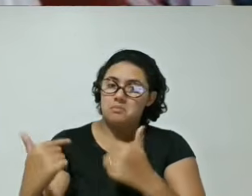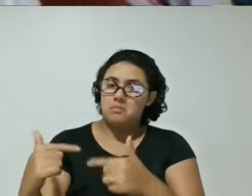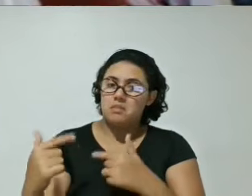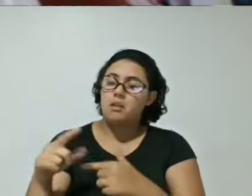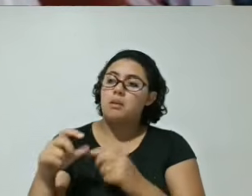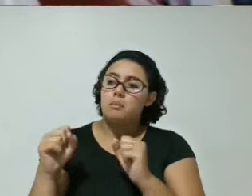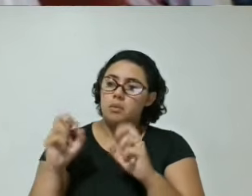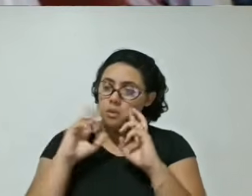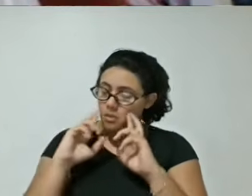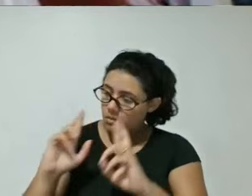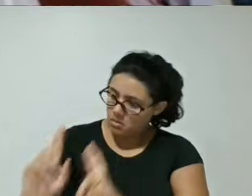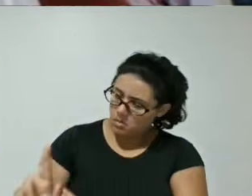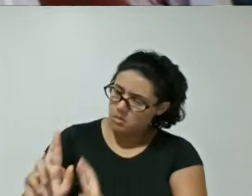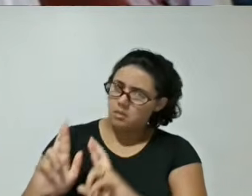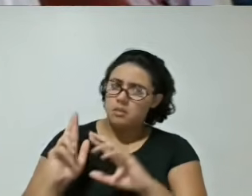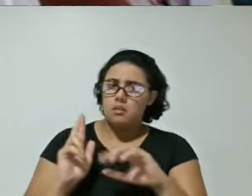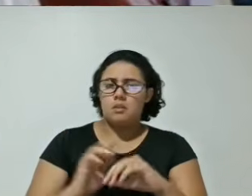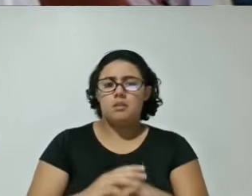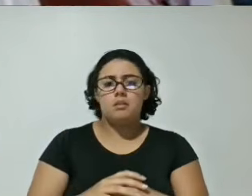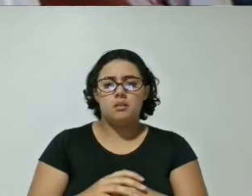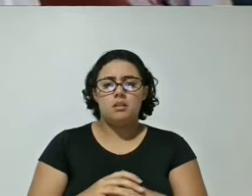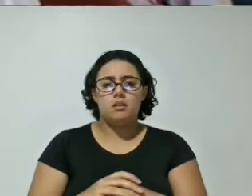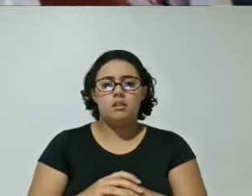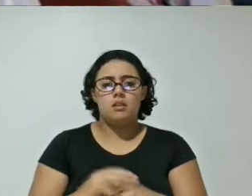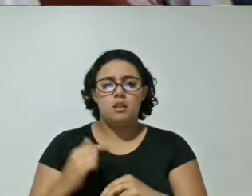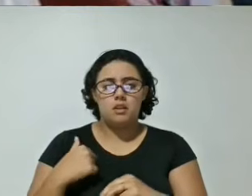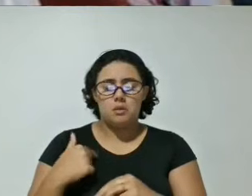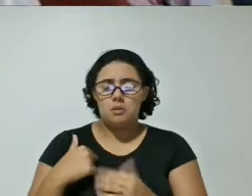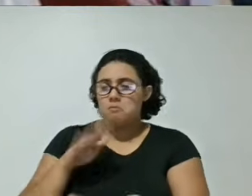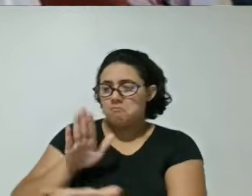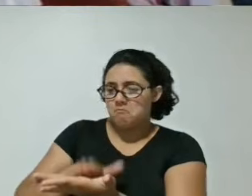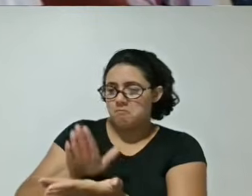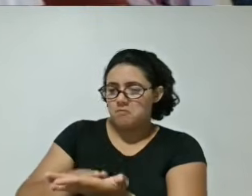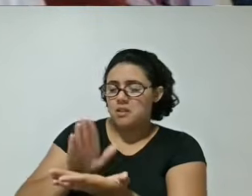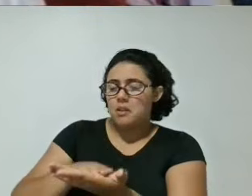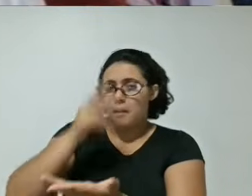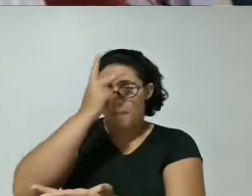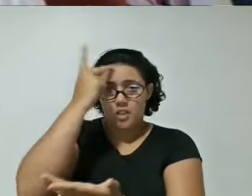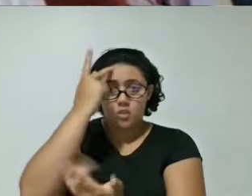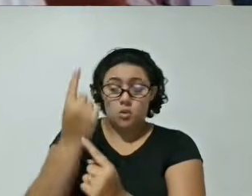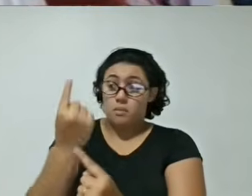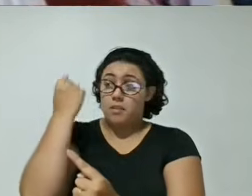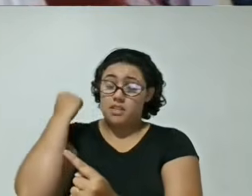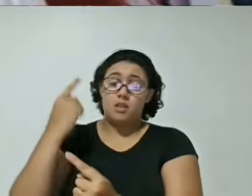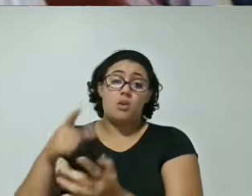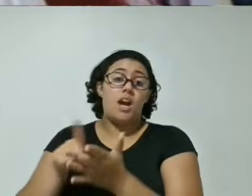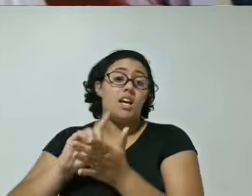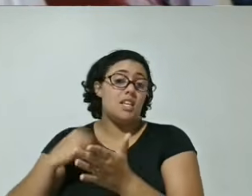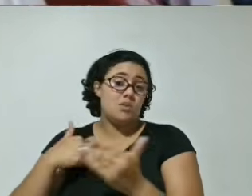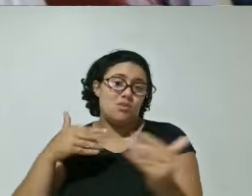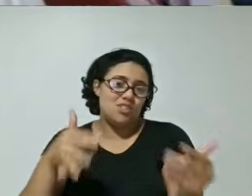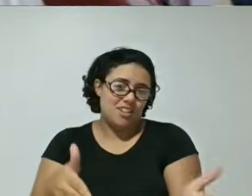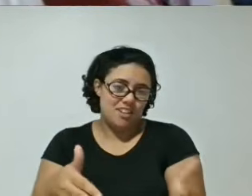muito, porque eu saúdo os que vieram antes de mim, e o Marco Lobo é um deles, assim, né?